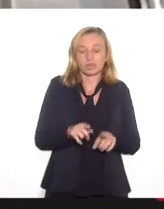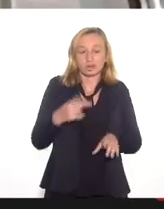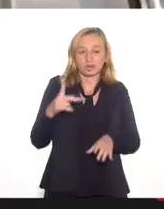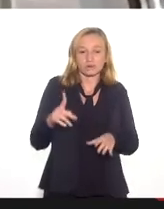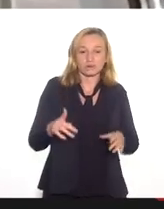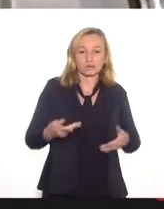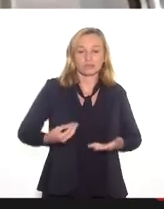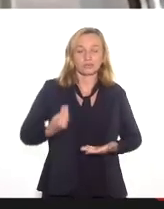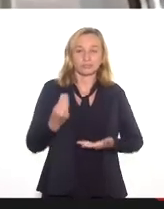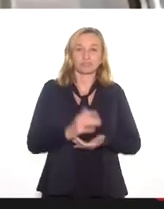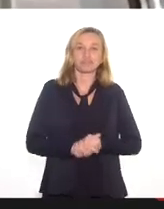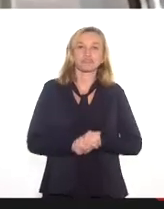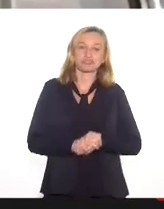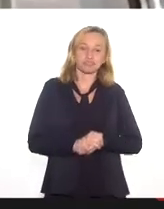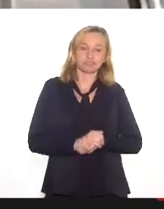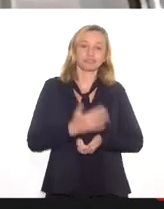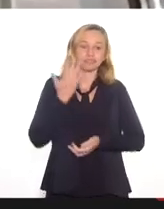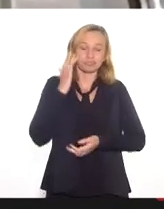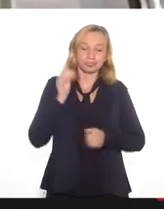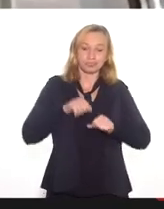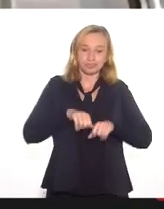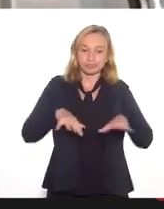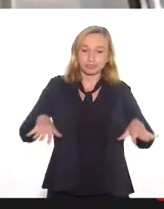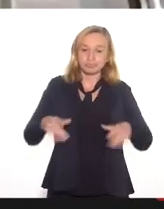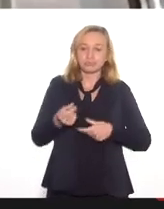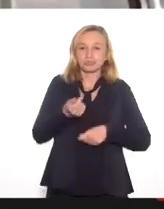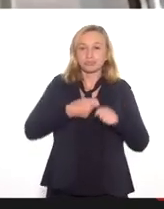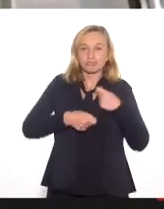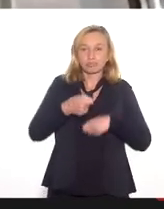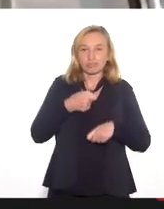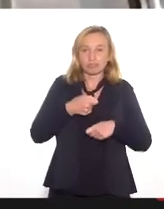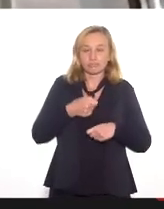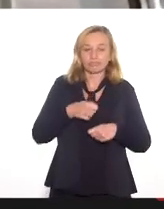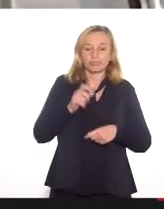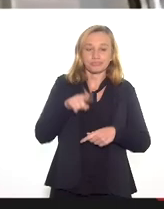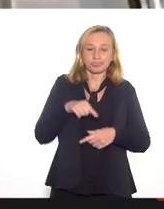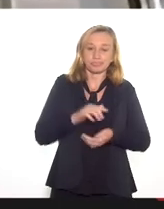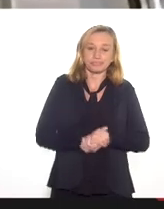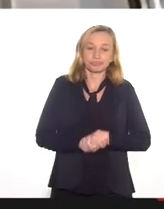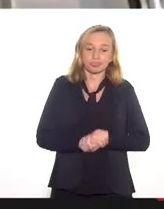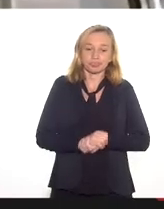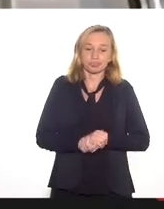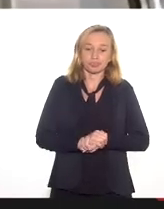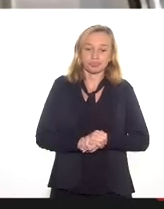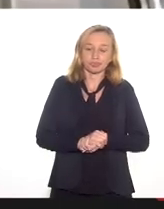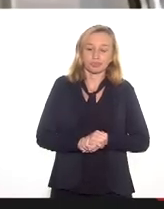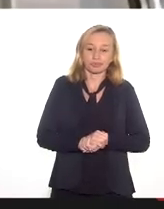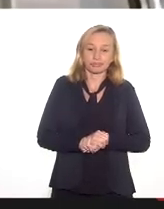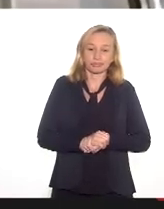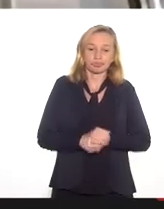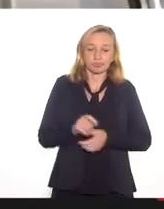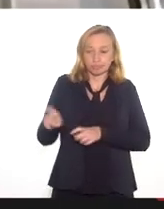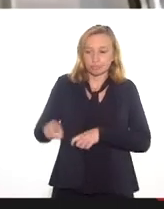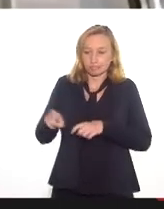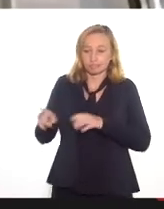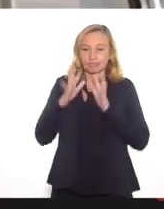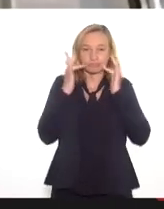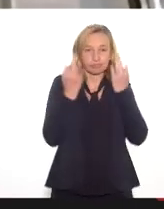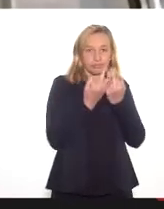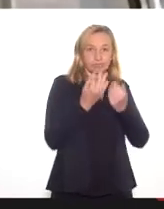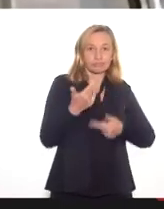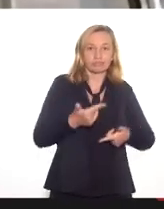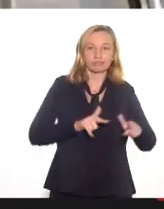sua participação acho que a expansão da economia oriunda da agricultura familiar e de